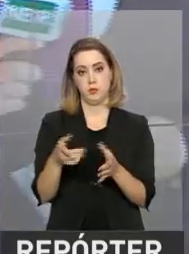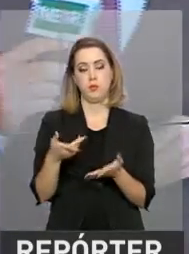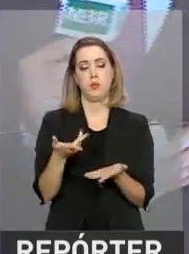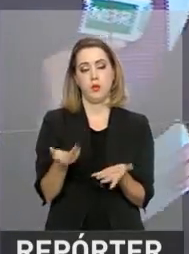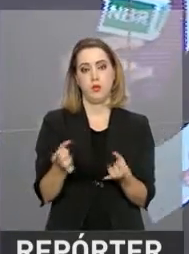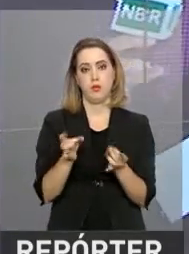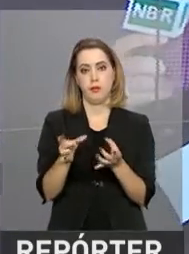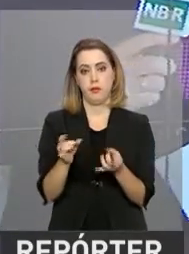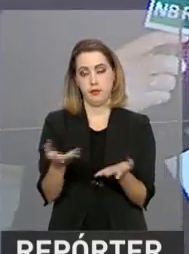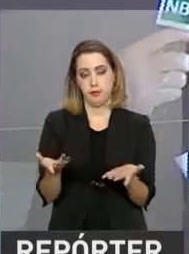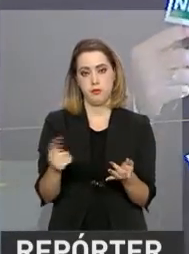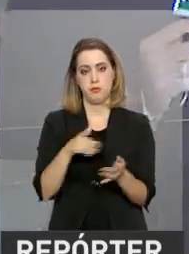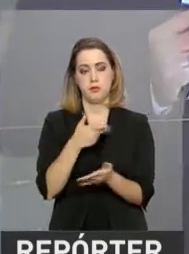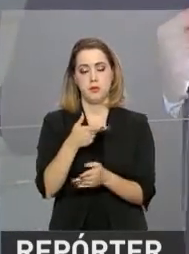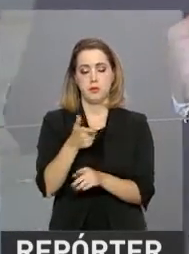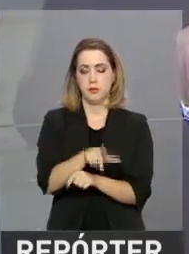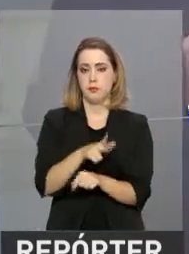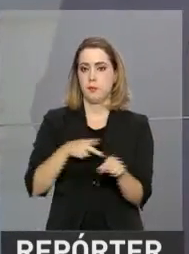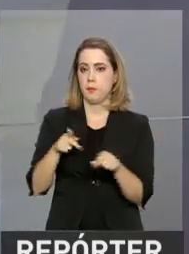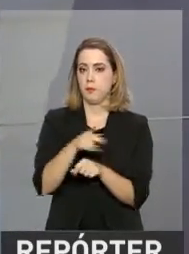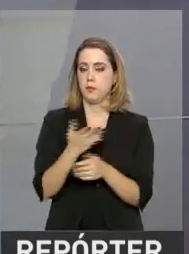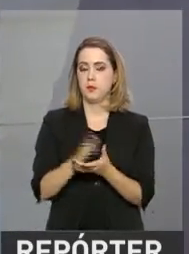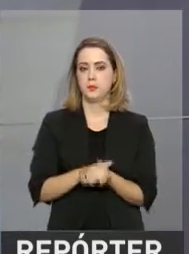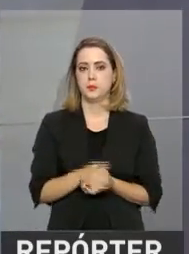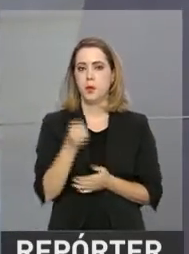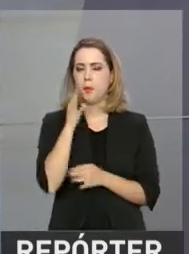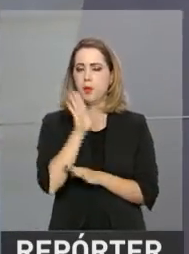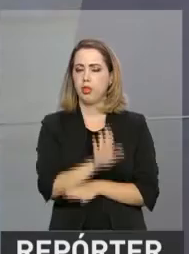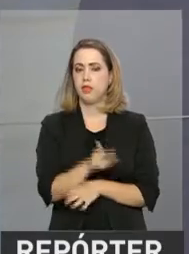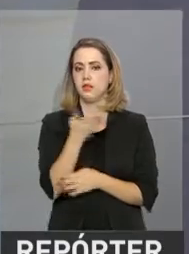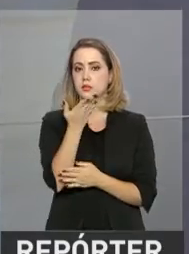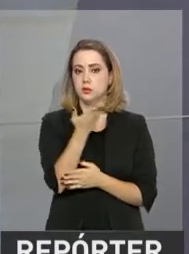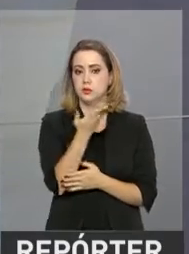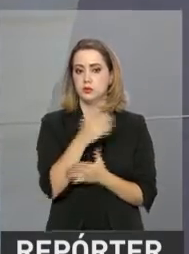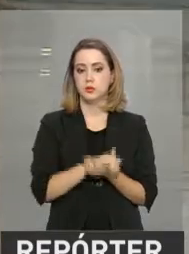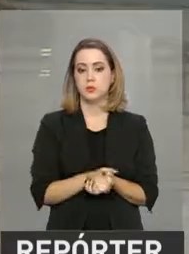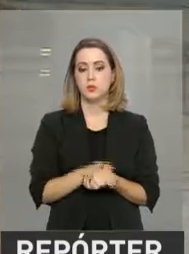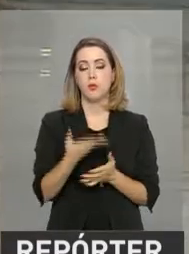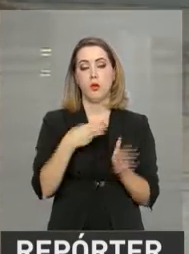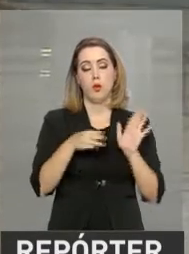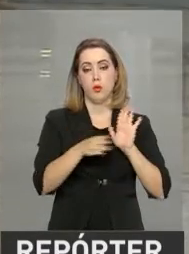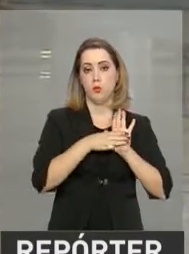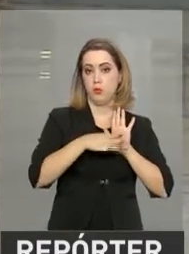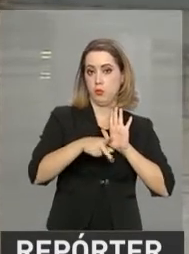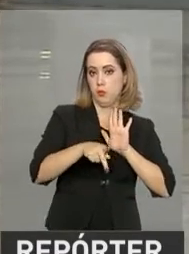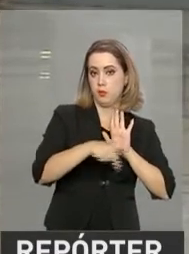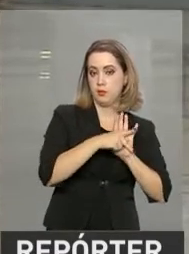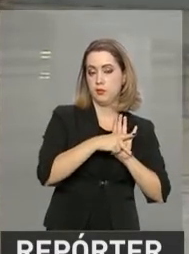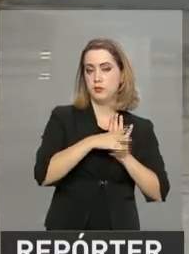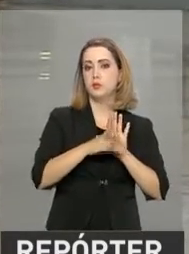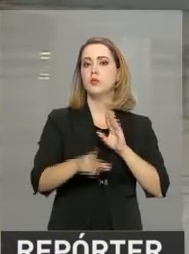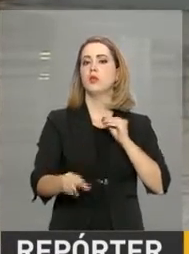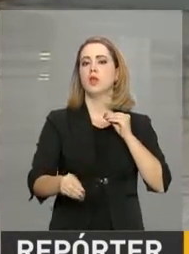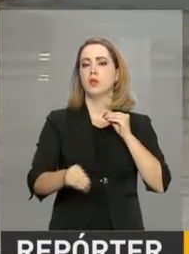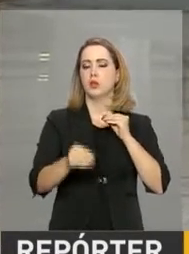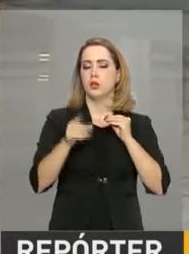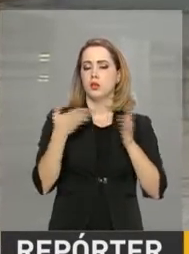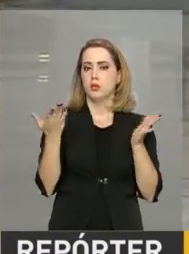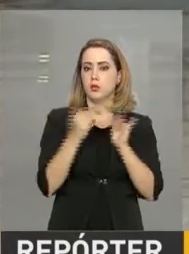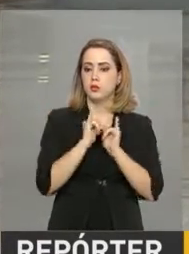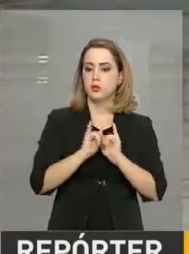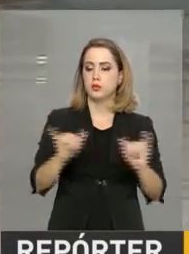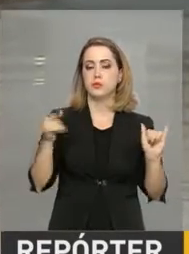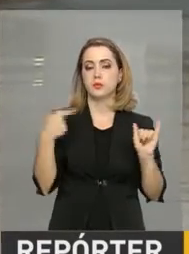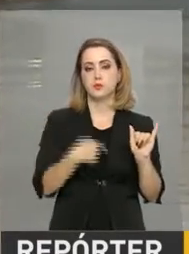gente desse assunto. Boa tarde, Paulo. Boa tarde, Zé Luiz. A medida provisória foi editada pelo governo na noite dessa